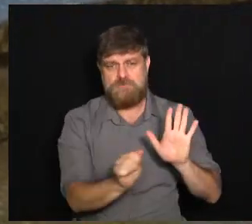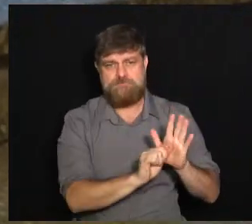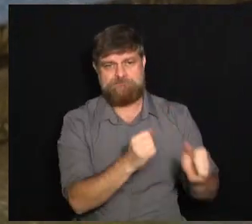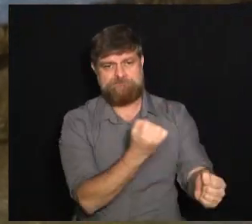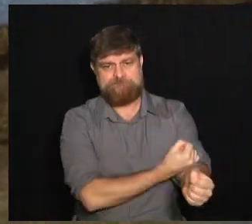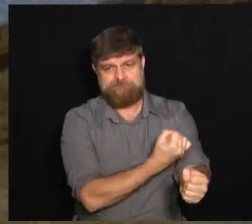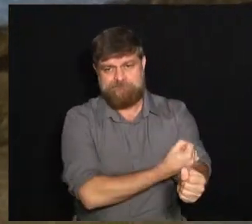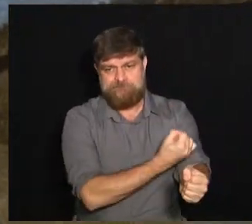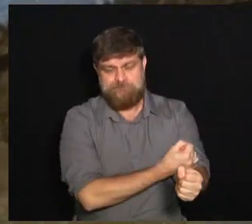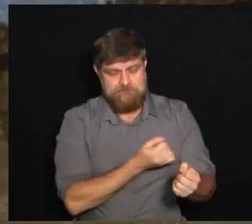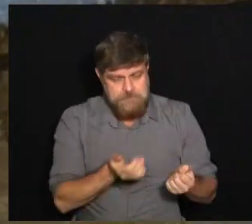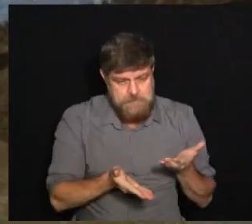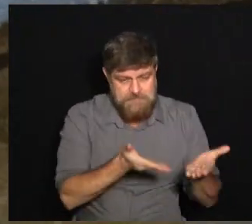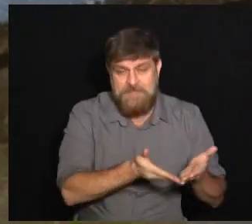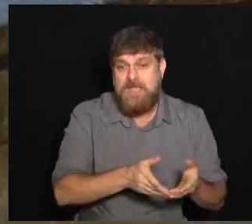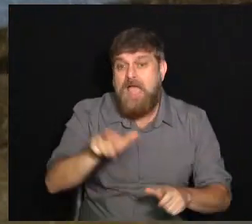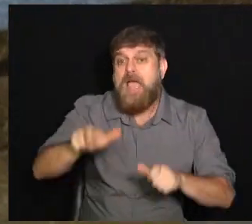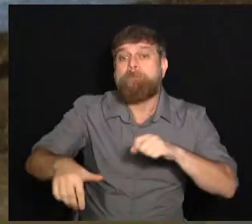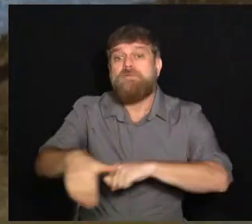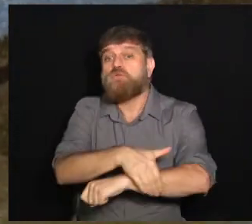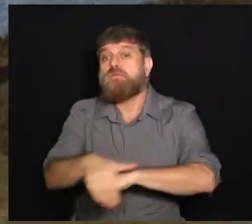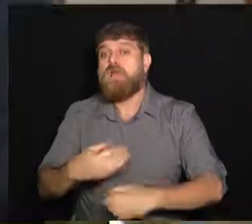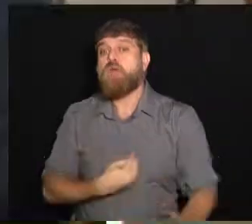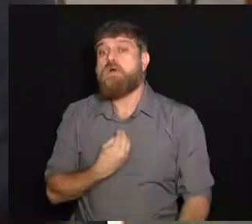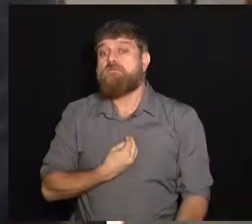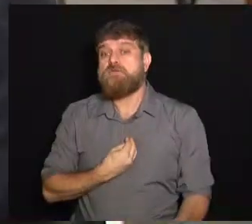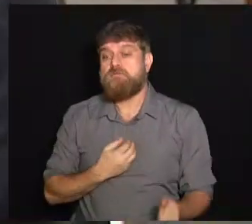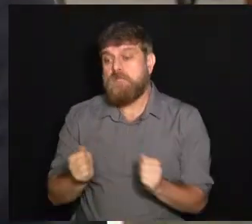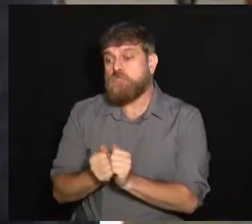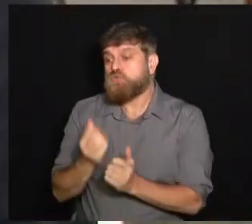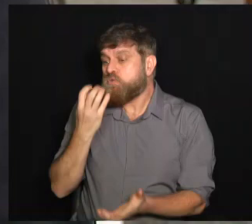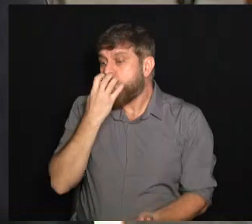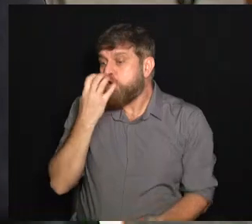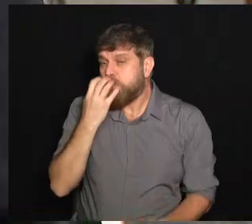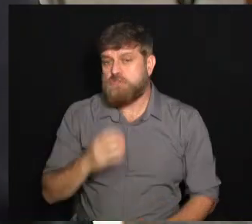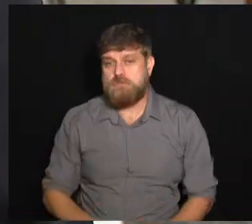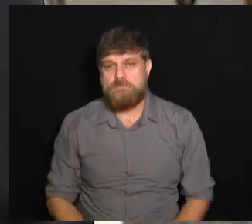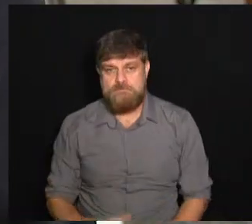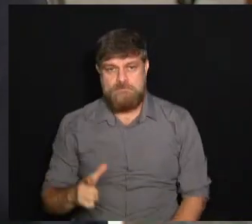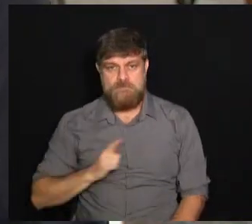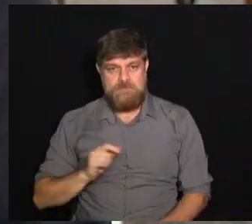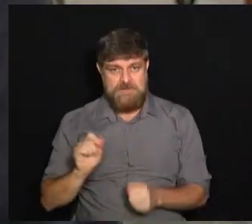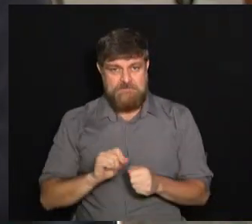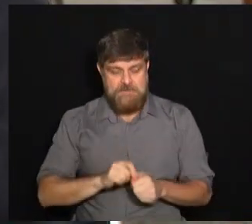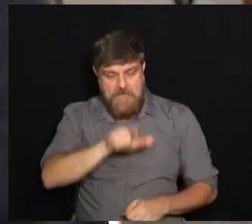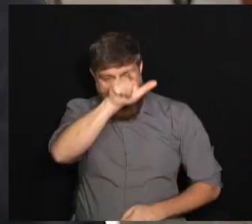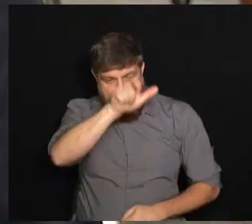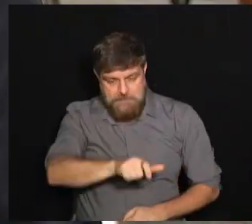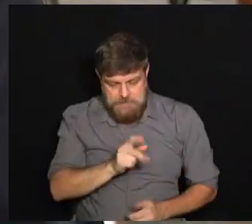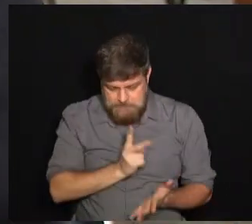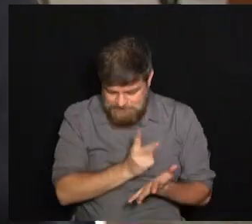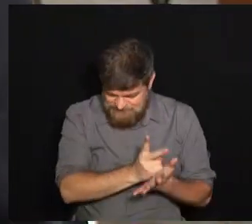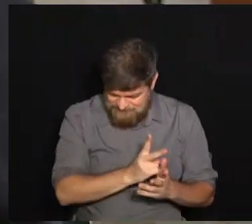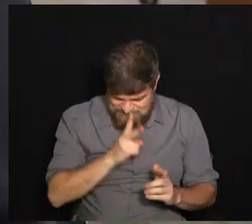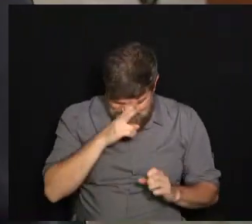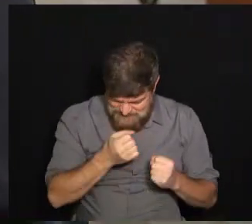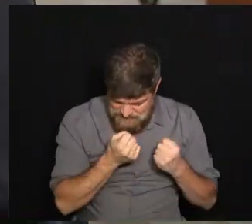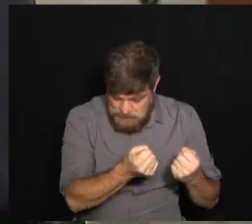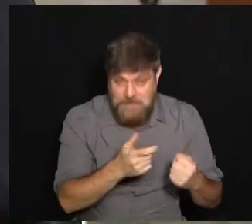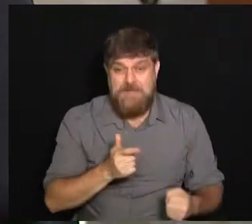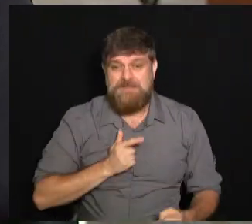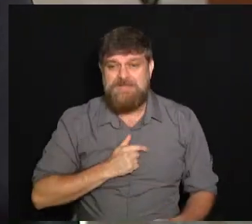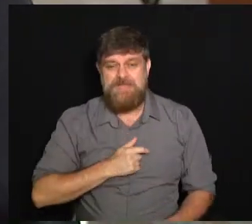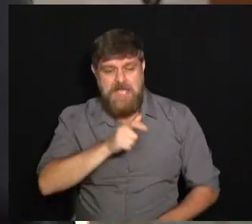ainda mais no caso de um morador em situação de rua. O cachorro ele vai fidelizar o tratamento dessas pessoas. Muitos